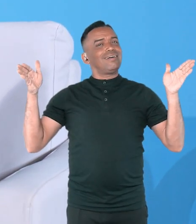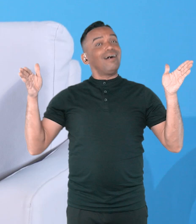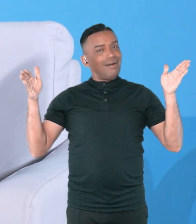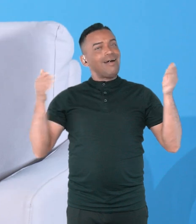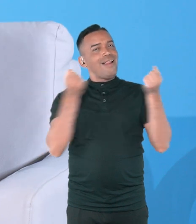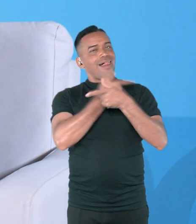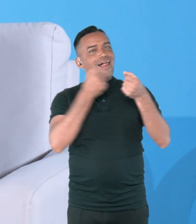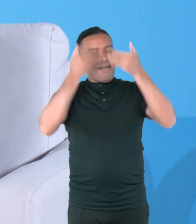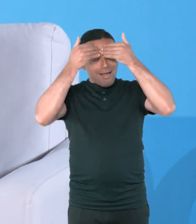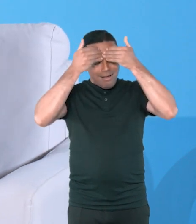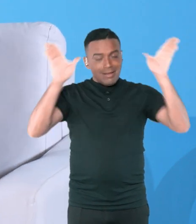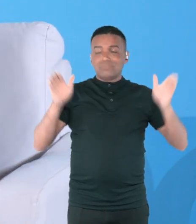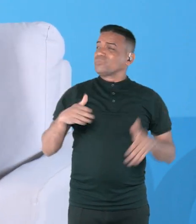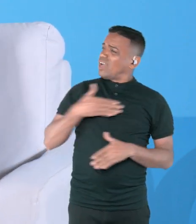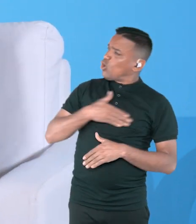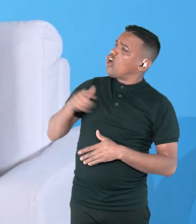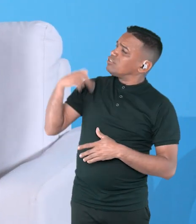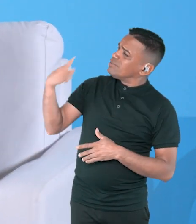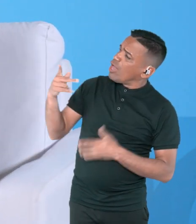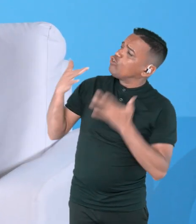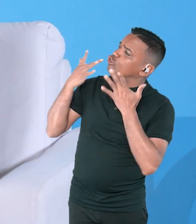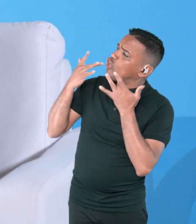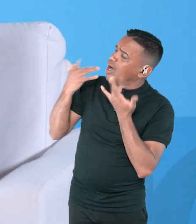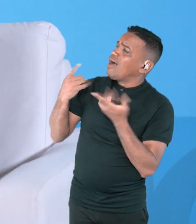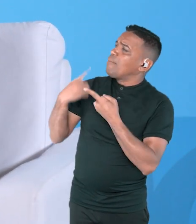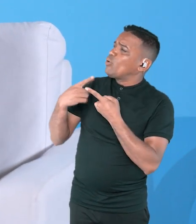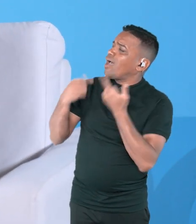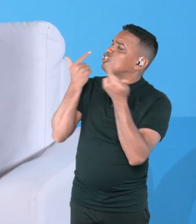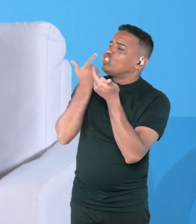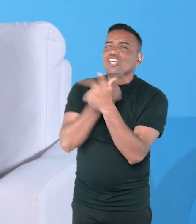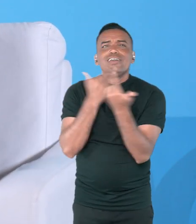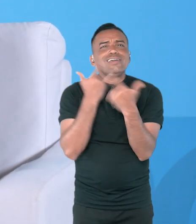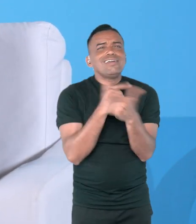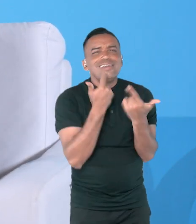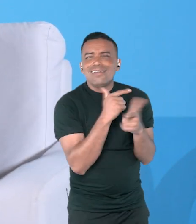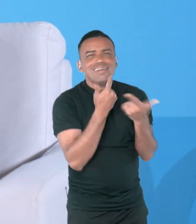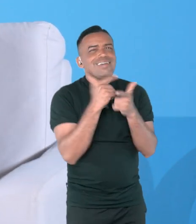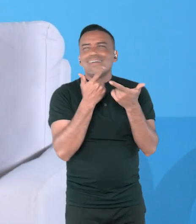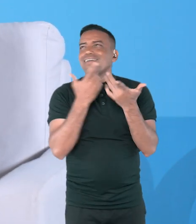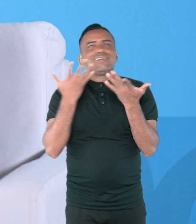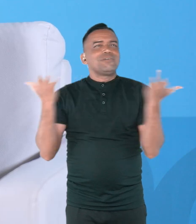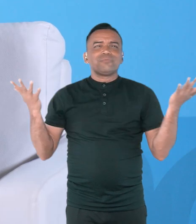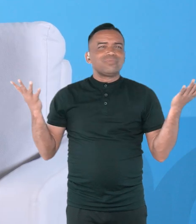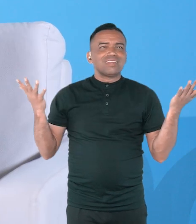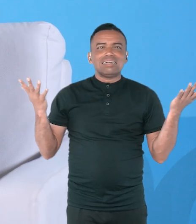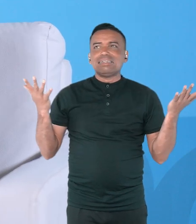correr. As pessoas falam, eu gosto das suas peças porque a gente ri, a gente